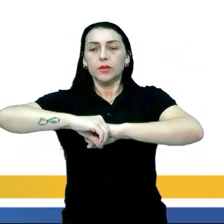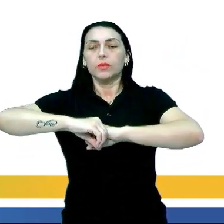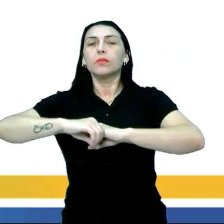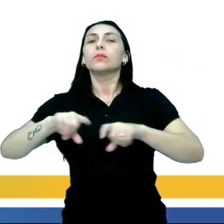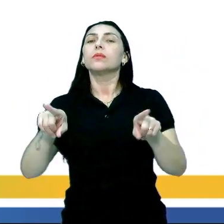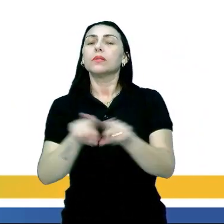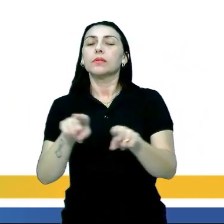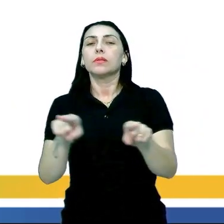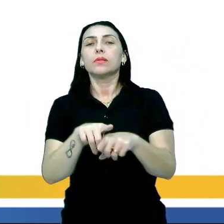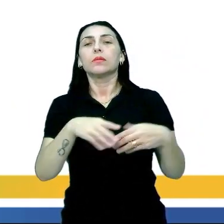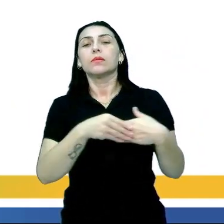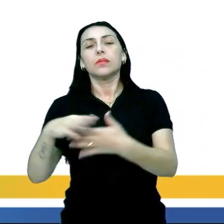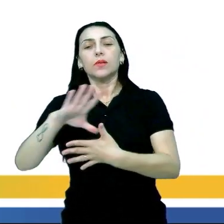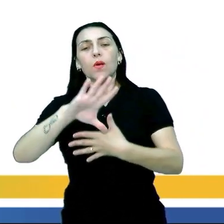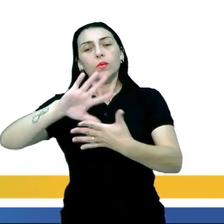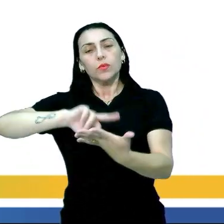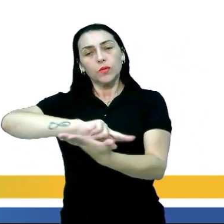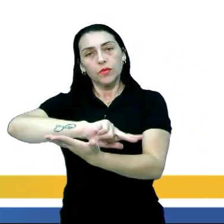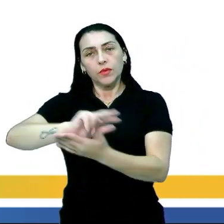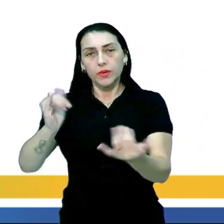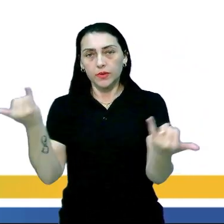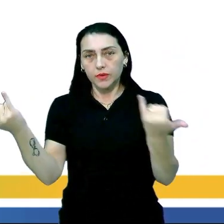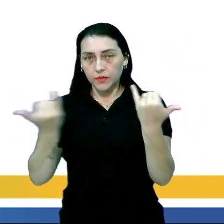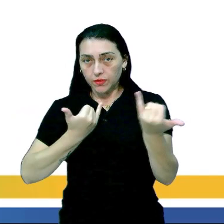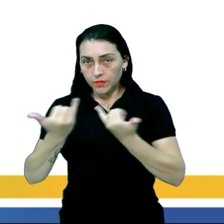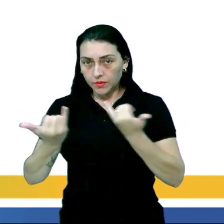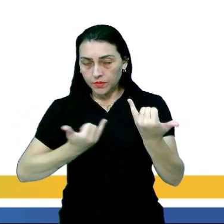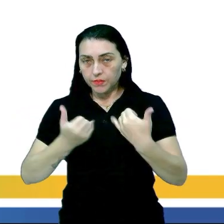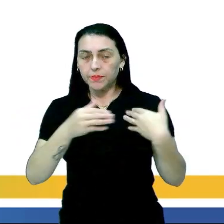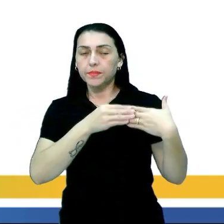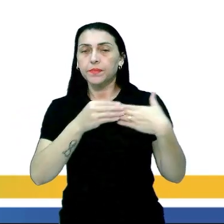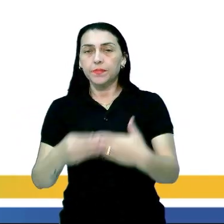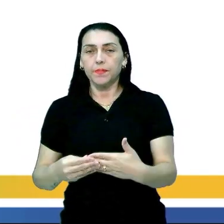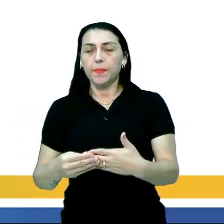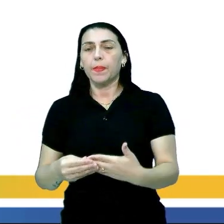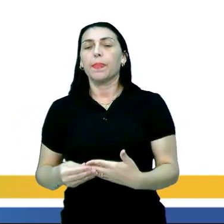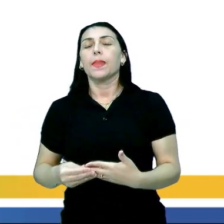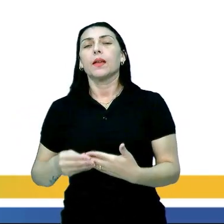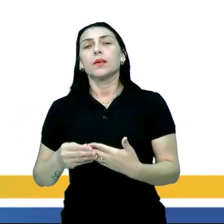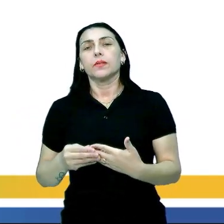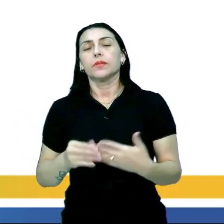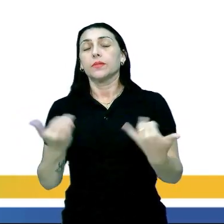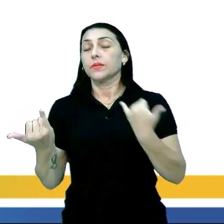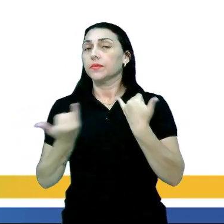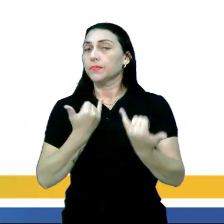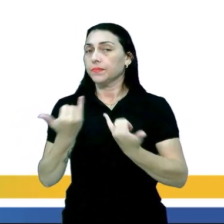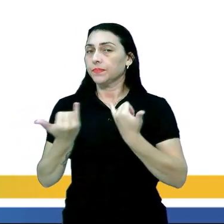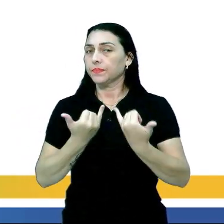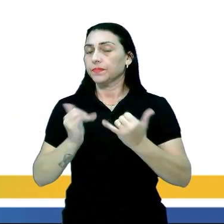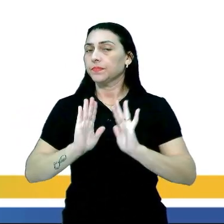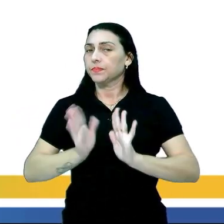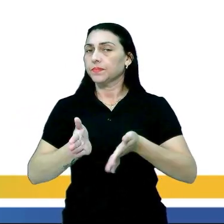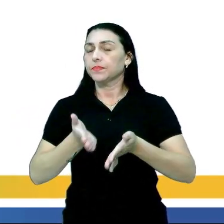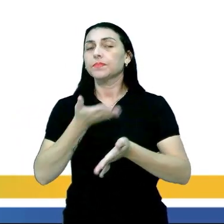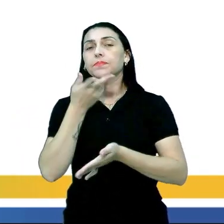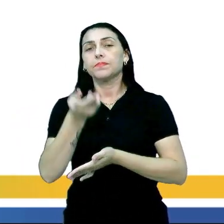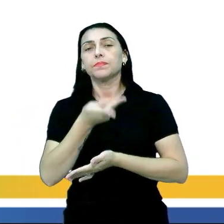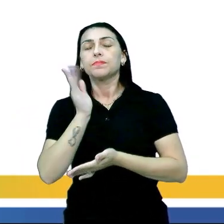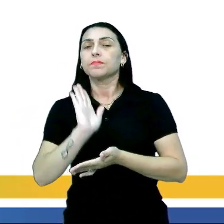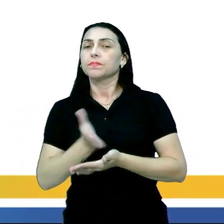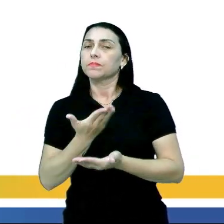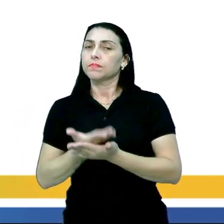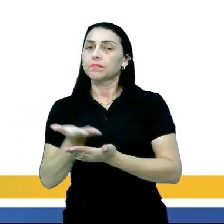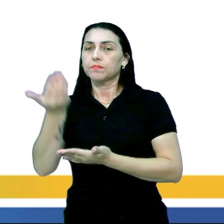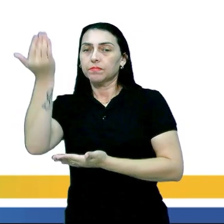mapa ele traz diversas informações. Ele traz uma gama enorme de informações que, como eu disse, já